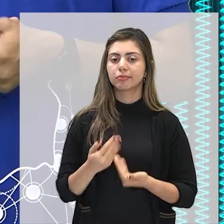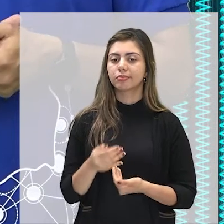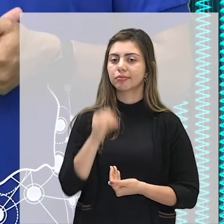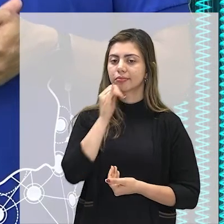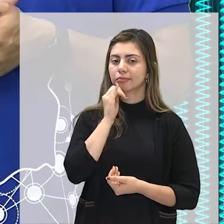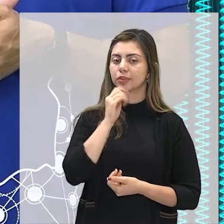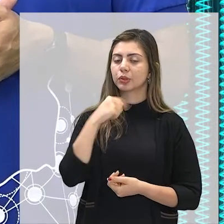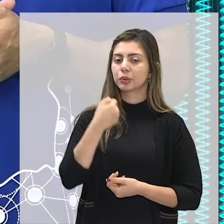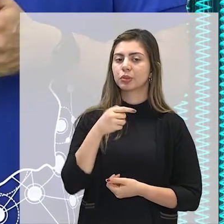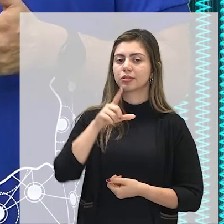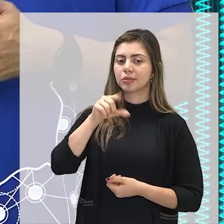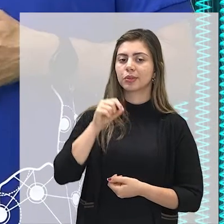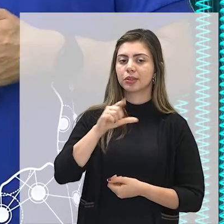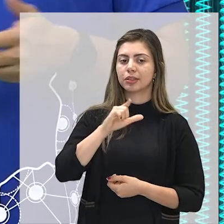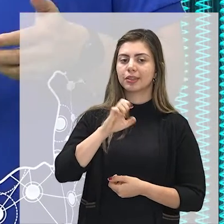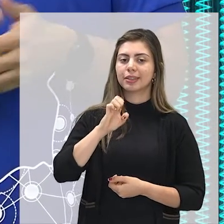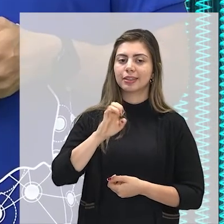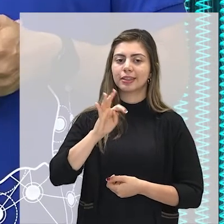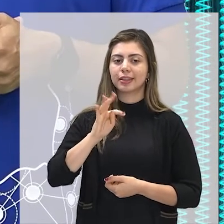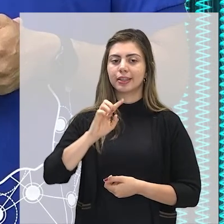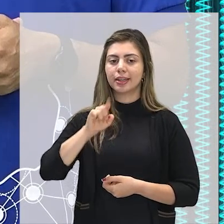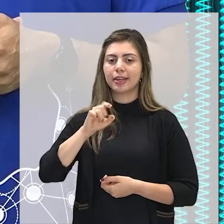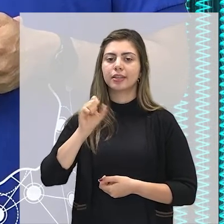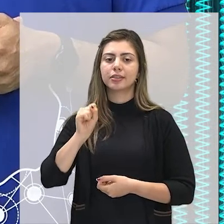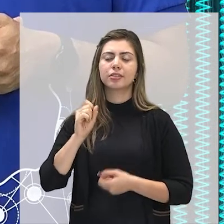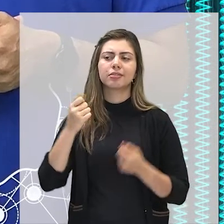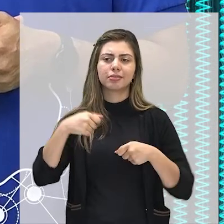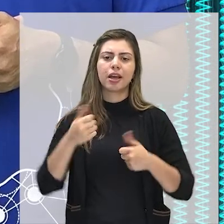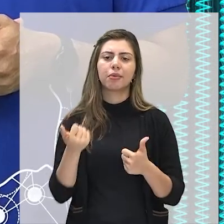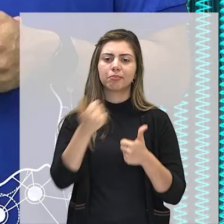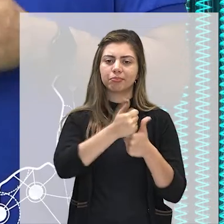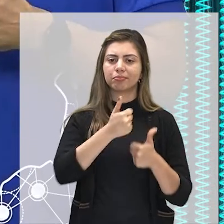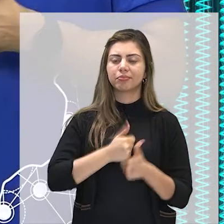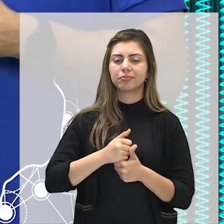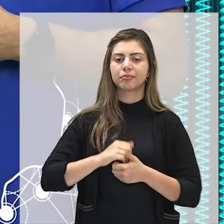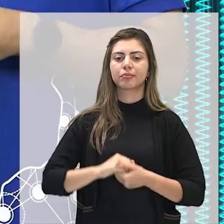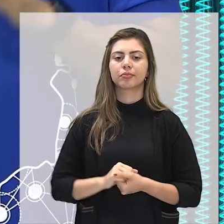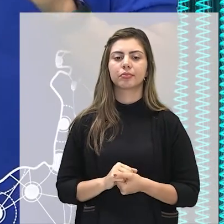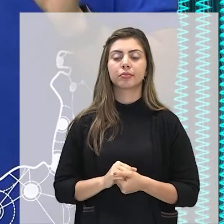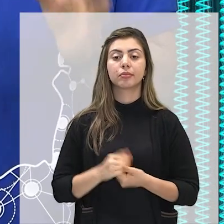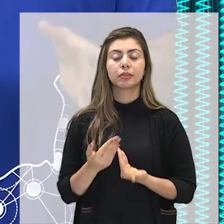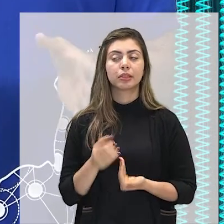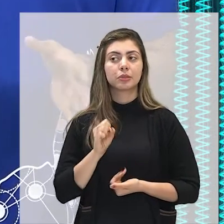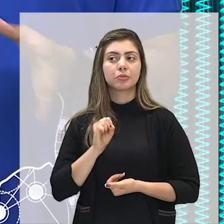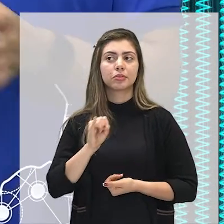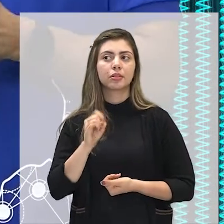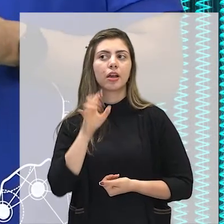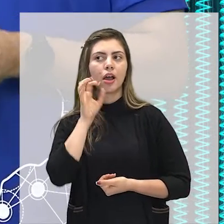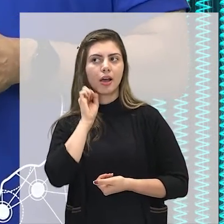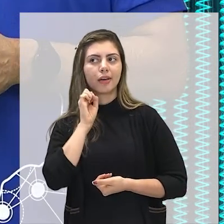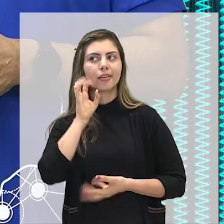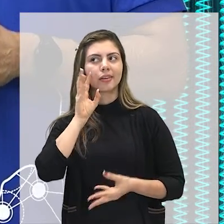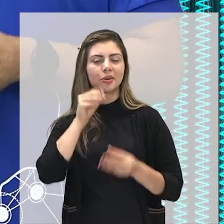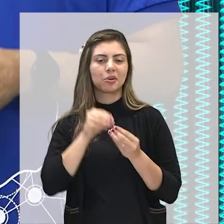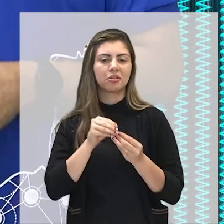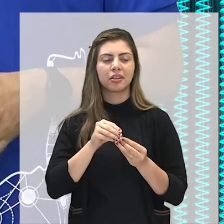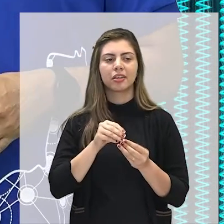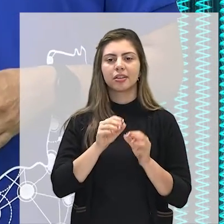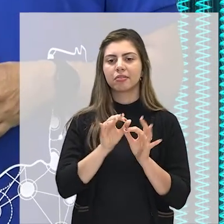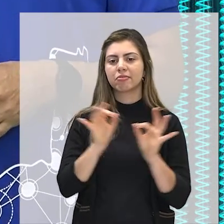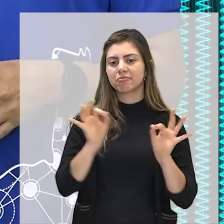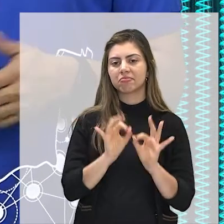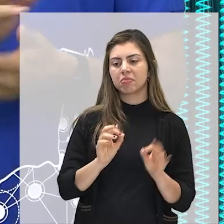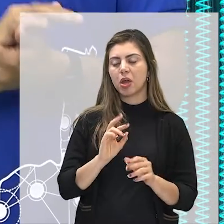nós optamos pelo let's, que substitui essas duas alternativas, tá? Então, se vocês ouvirem, já sabem que é a mesma coisa,